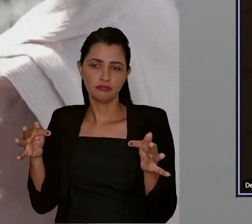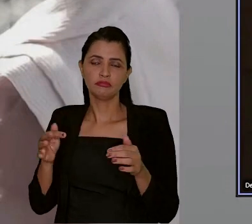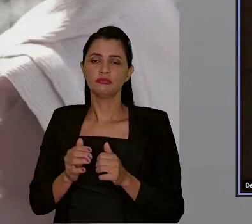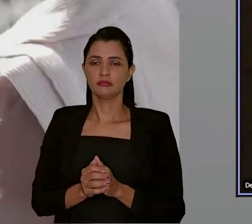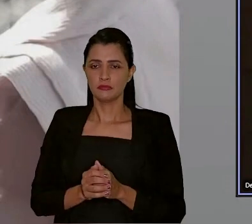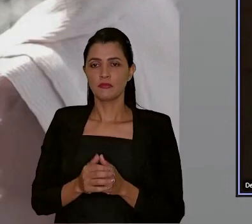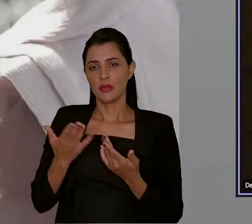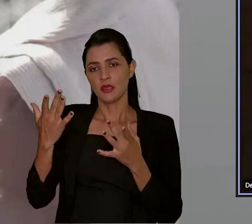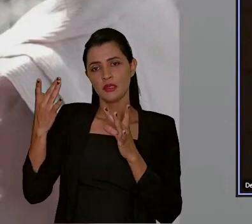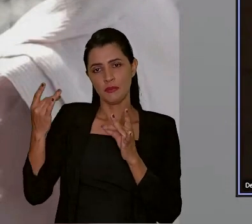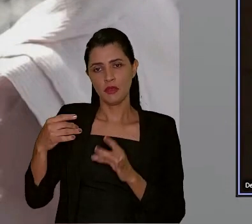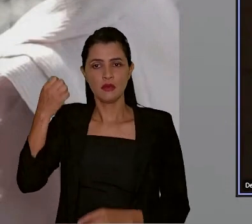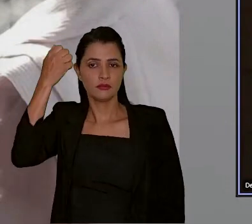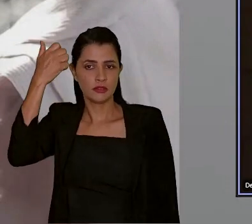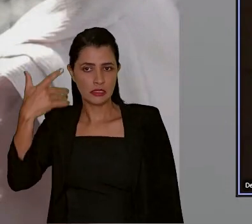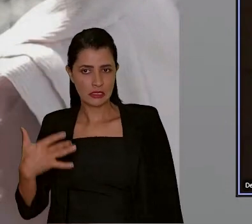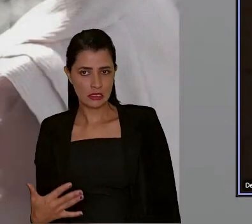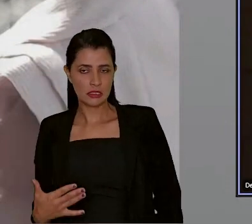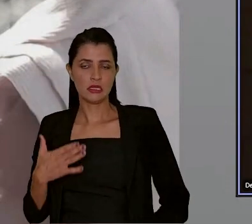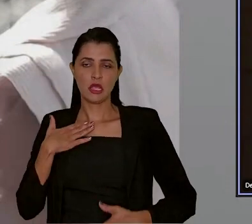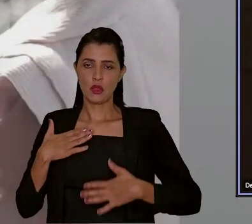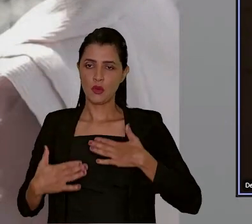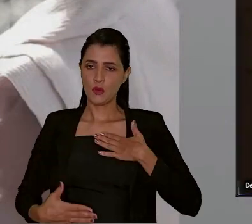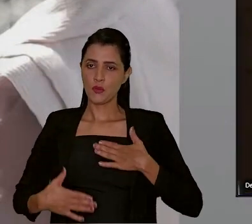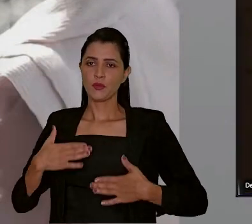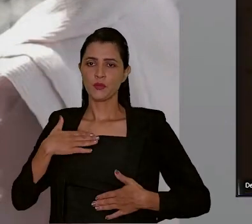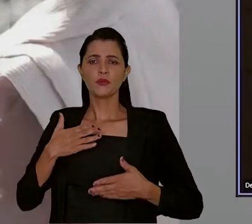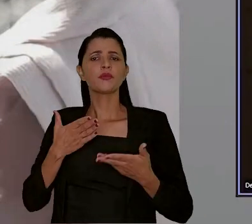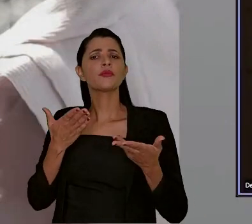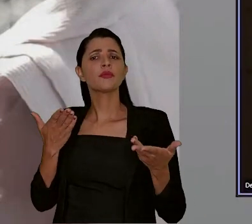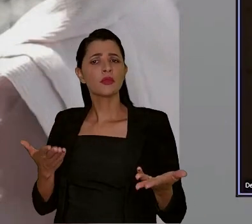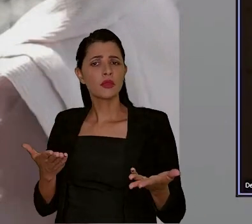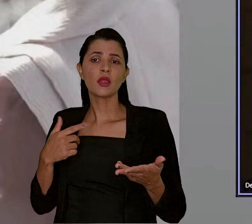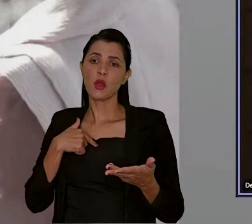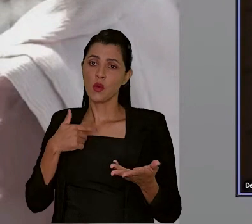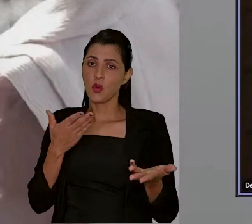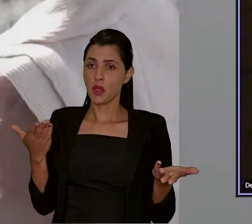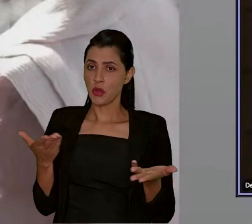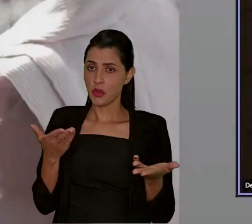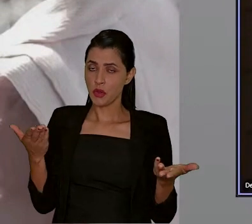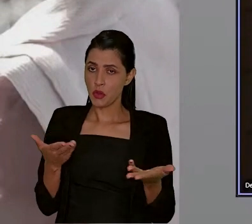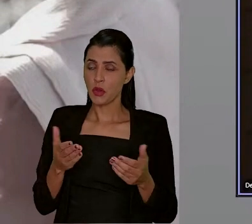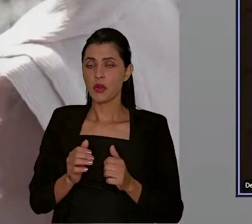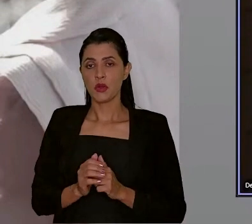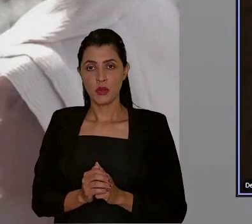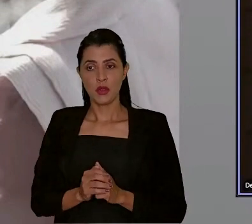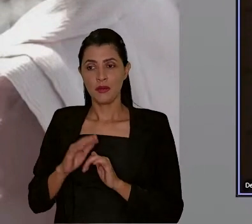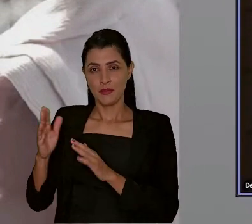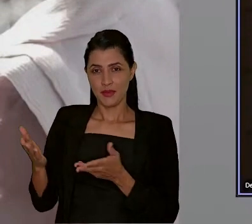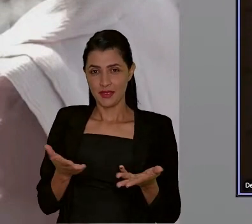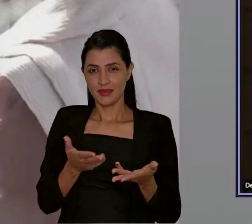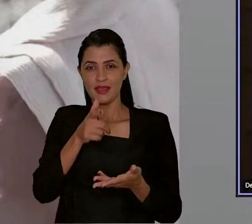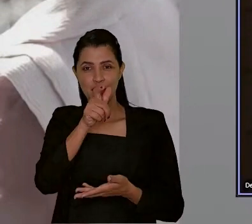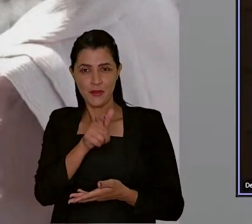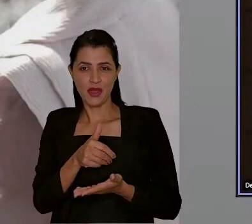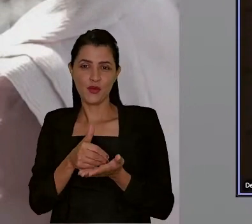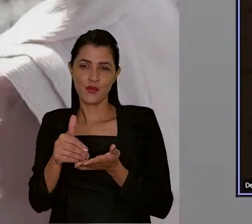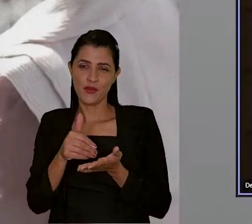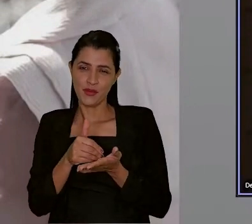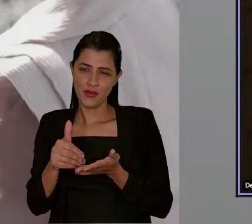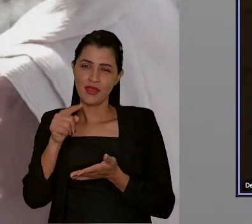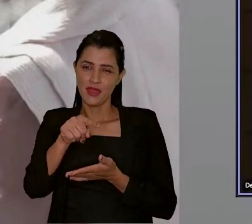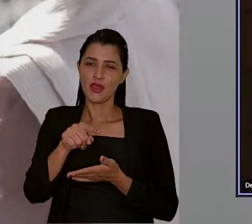minha descrição física. Então, passamos agora para o início